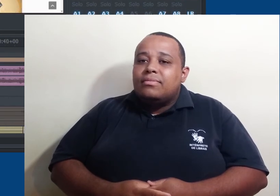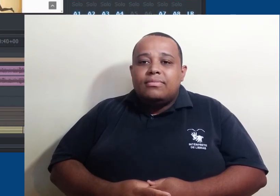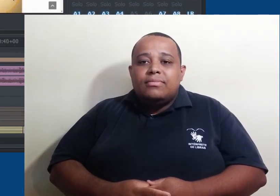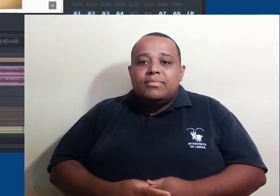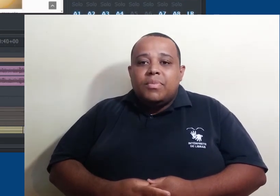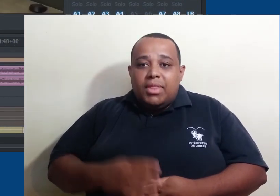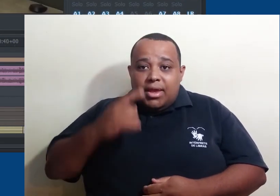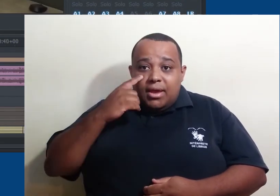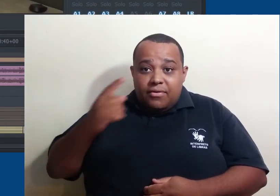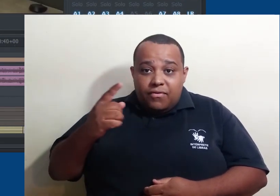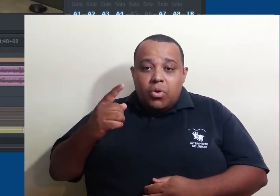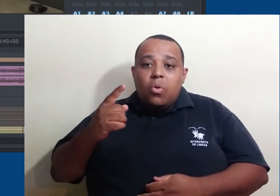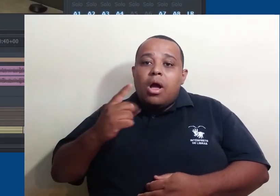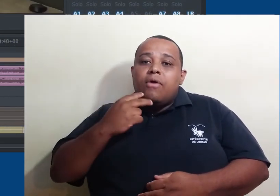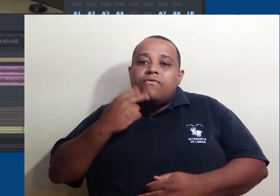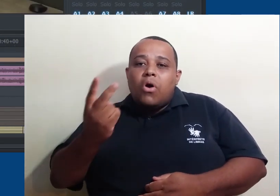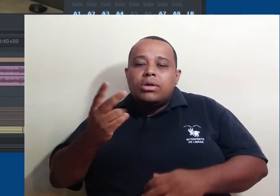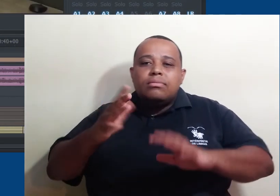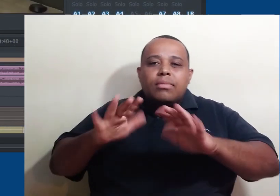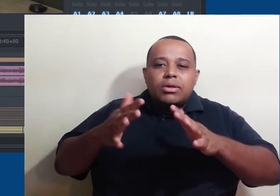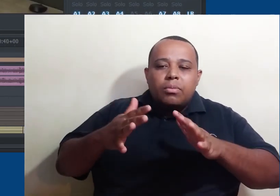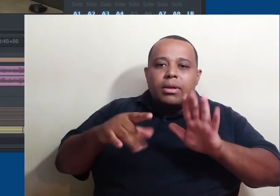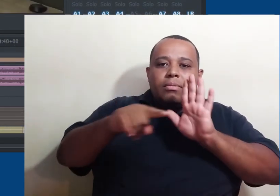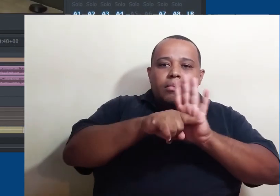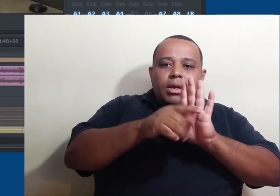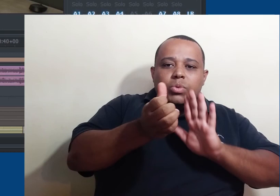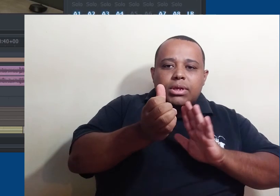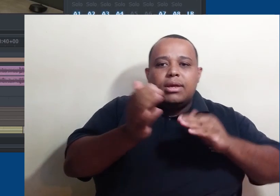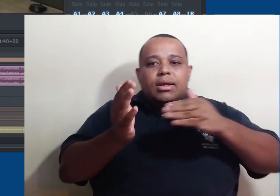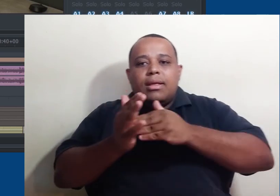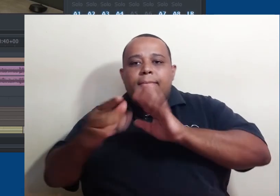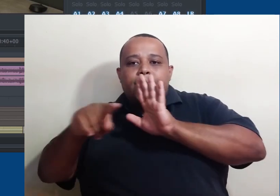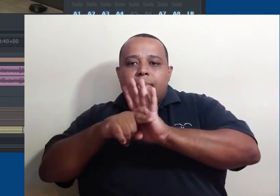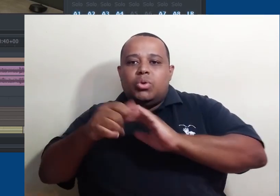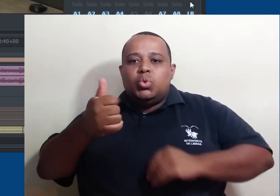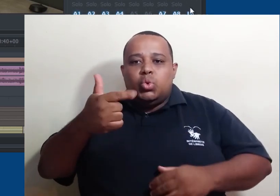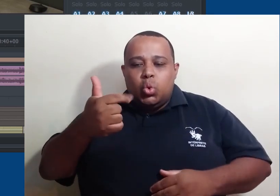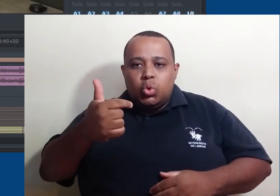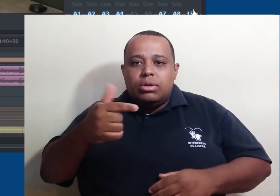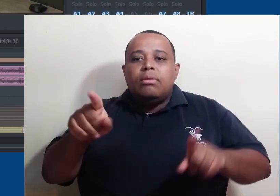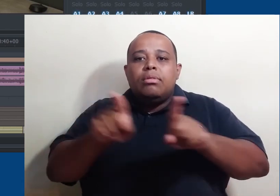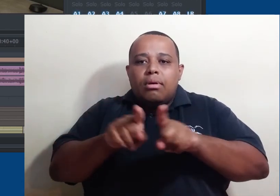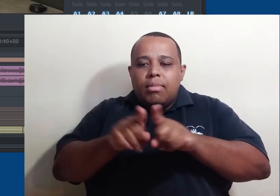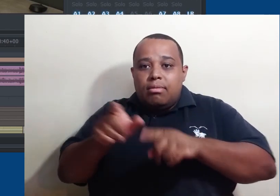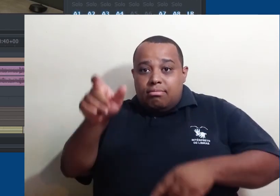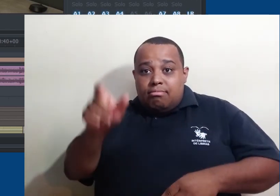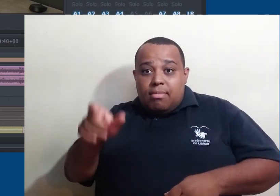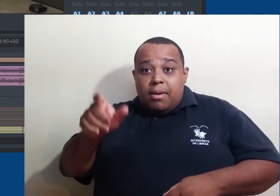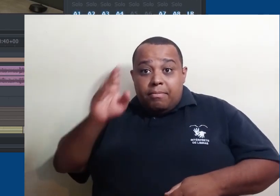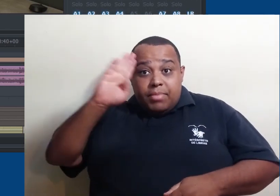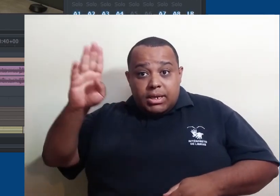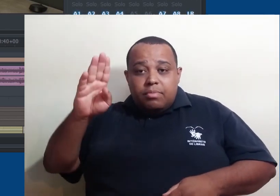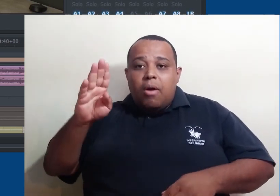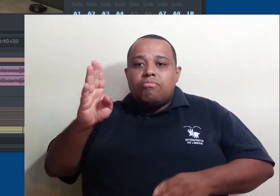isso, videoaulas. Então, a nossa voz está batendo aqui no menos 6 a menos 12, que é o ideal. E o master também está